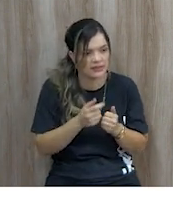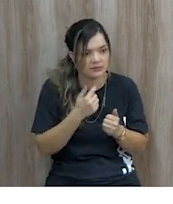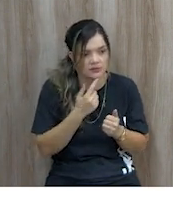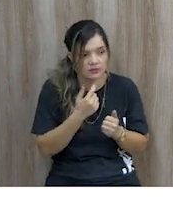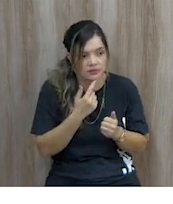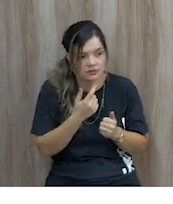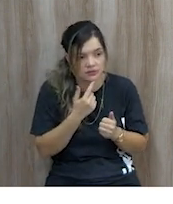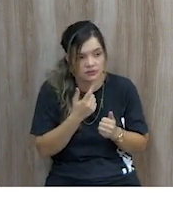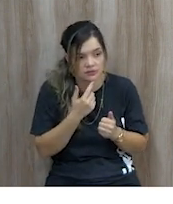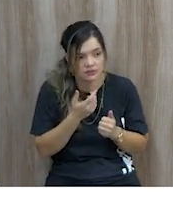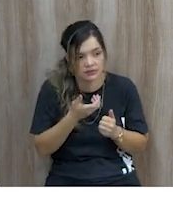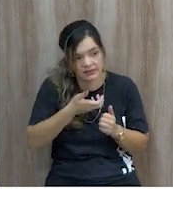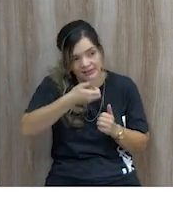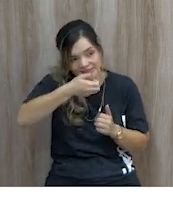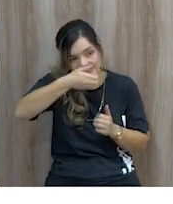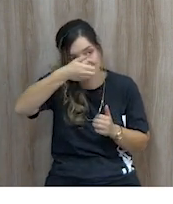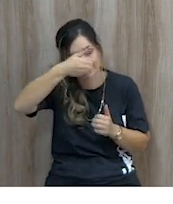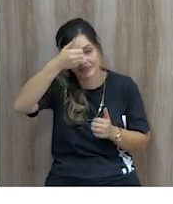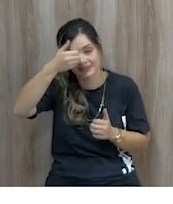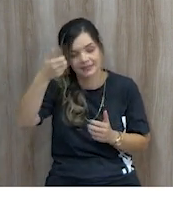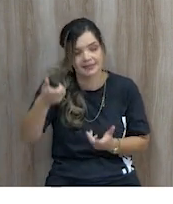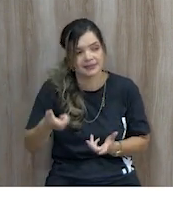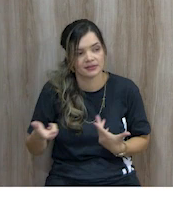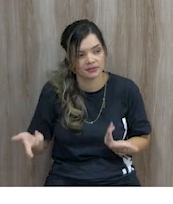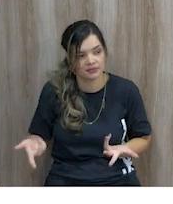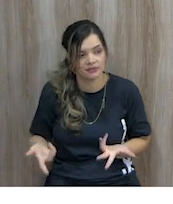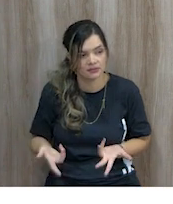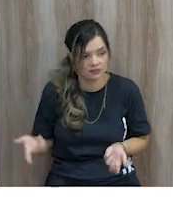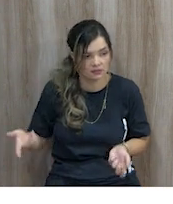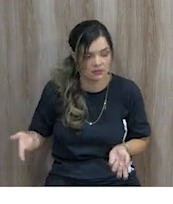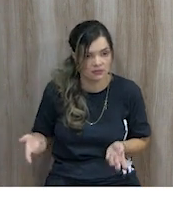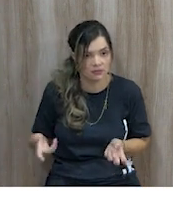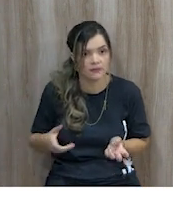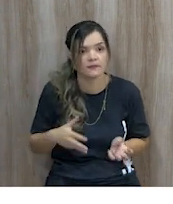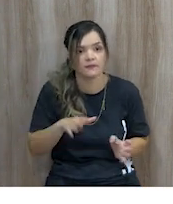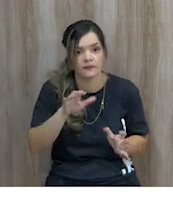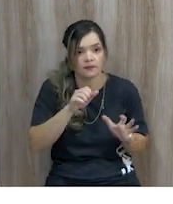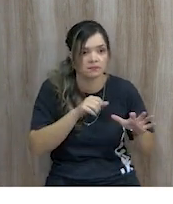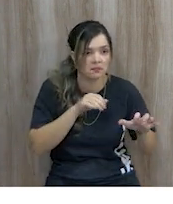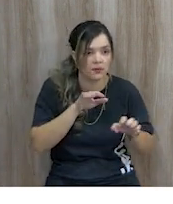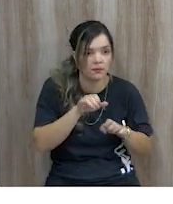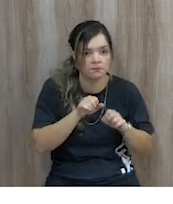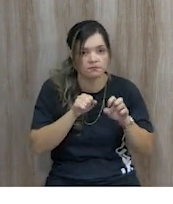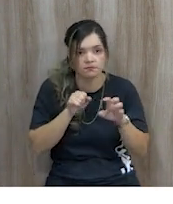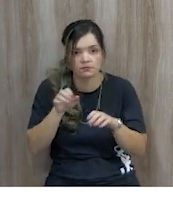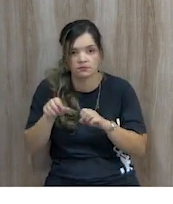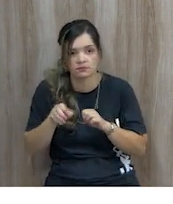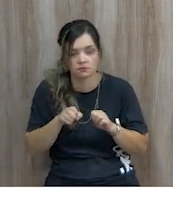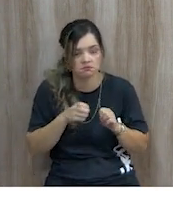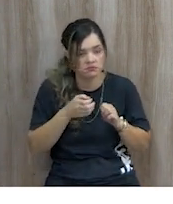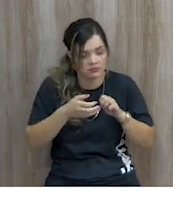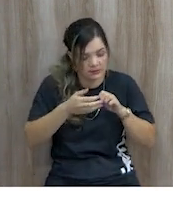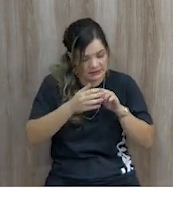não tem mais tecido. Então, ele pega todas as papilas